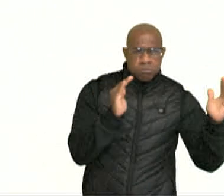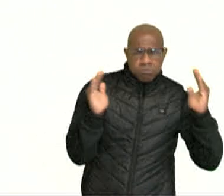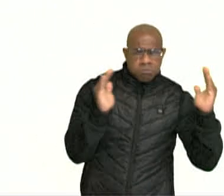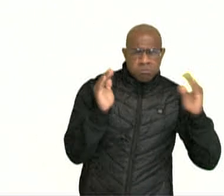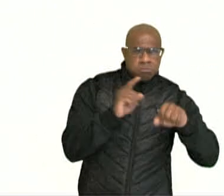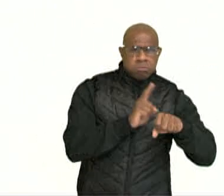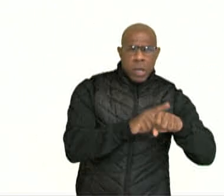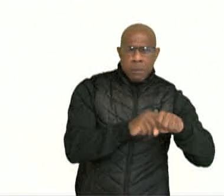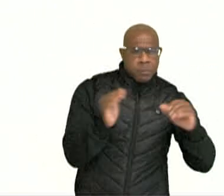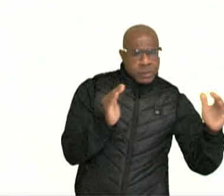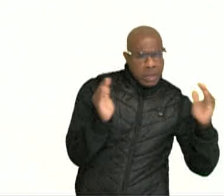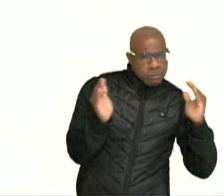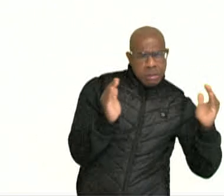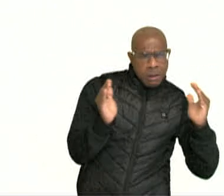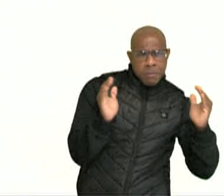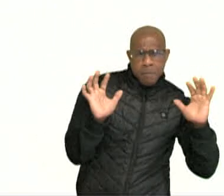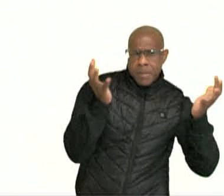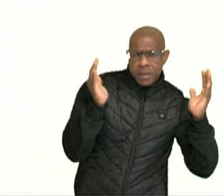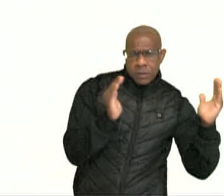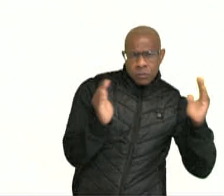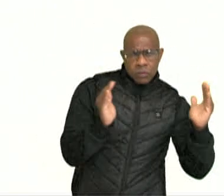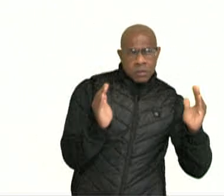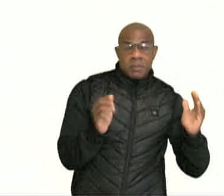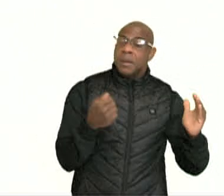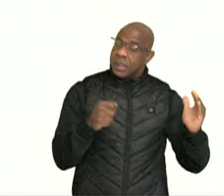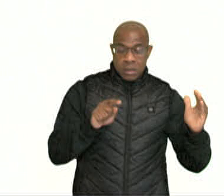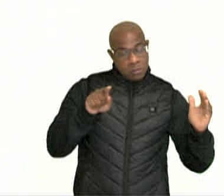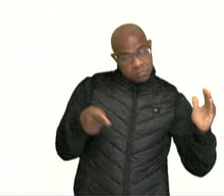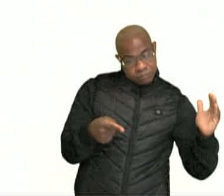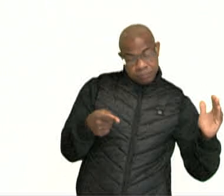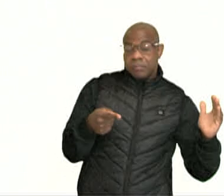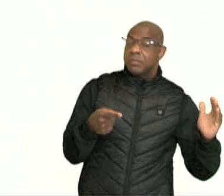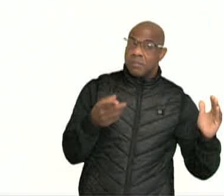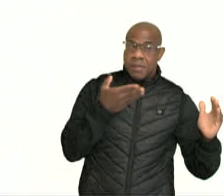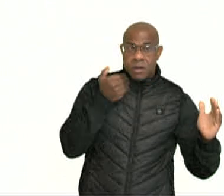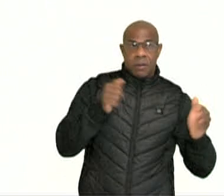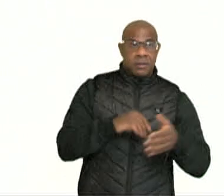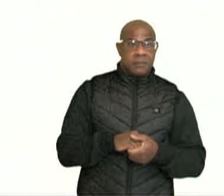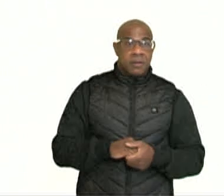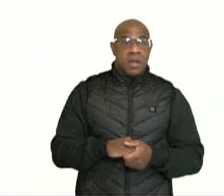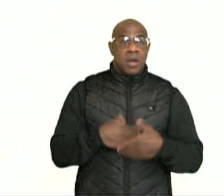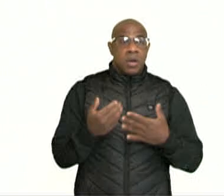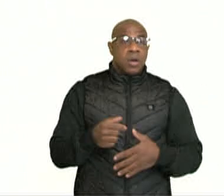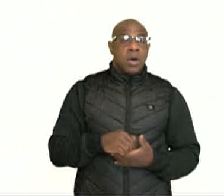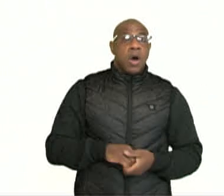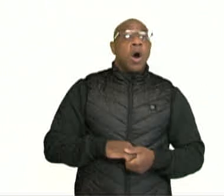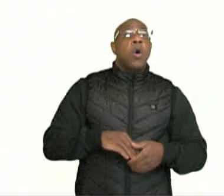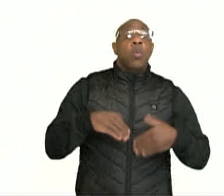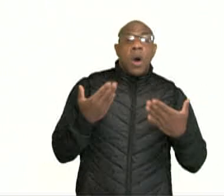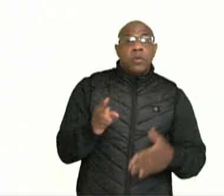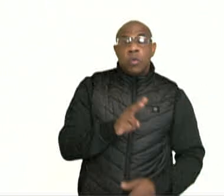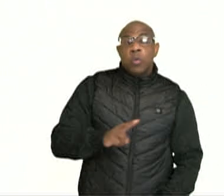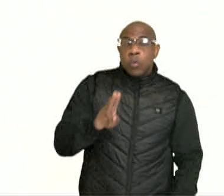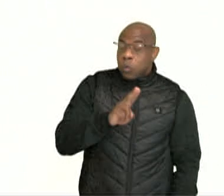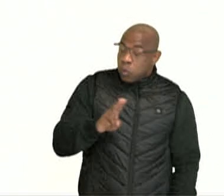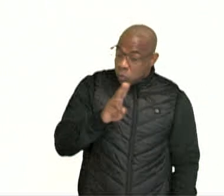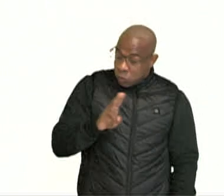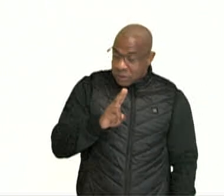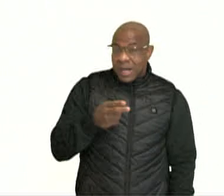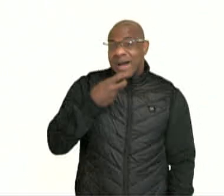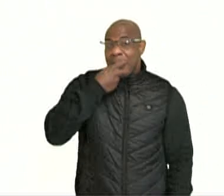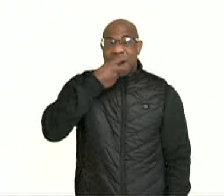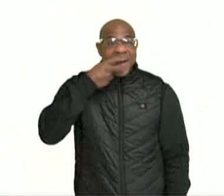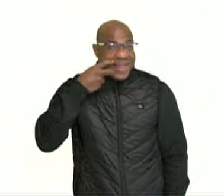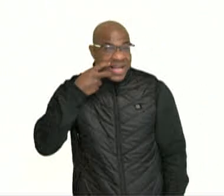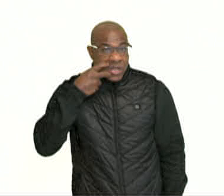legal colocar entre vírgulas, entendeu? Não é obrigatório, mas fica melhor. Quando se usa aparelho cedo, vírgula, fica mais fácil alinhar os